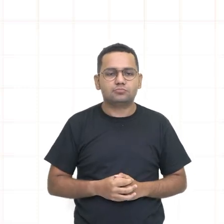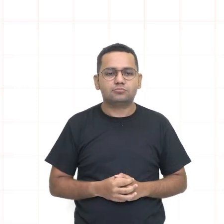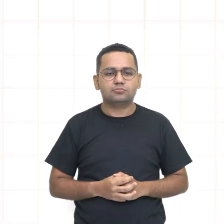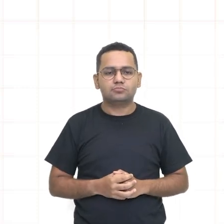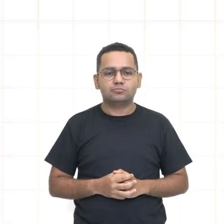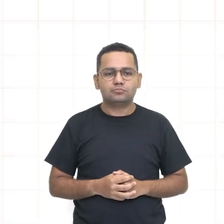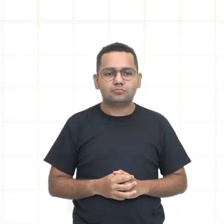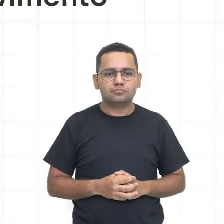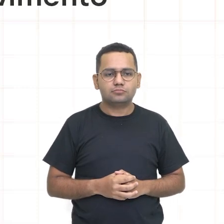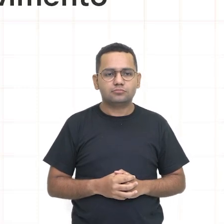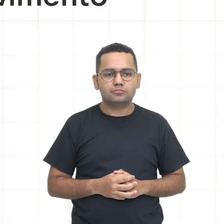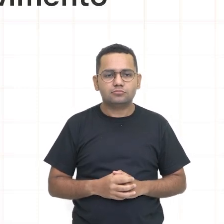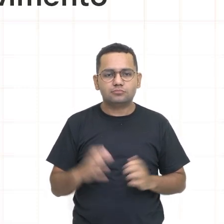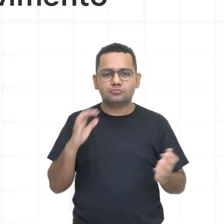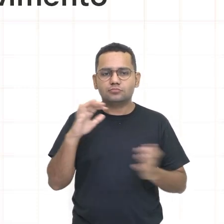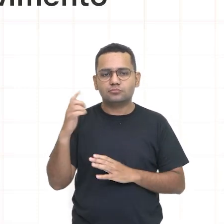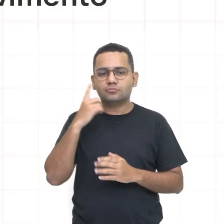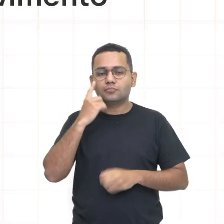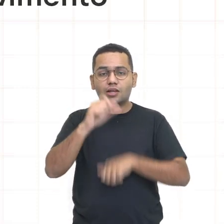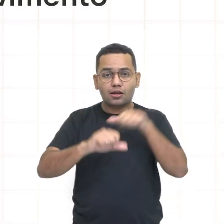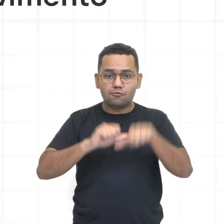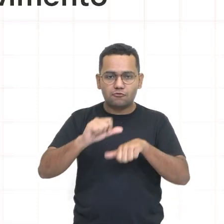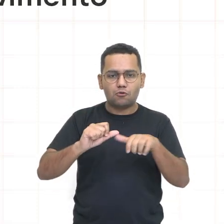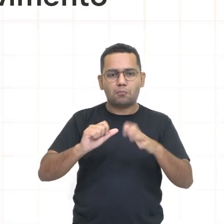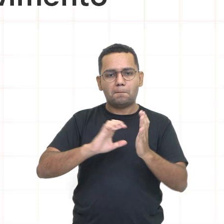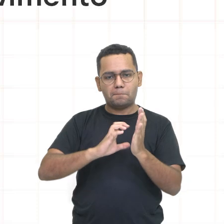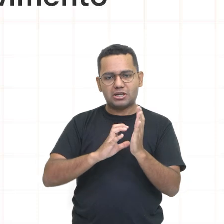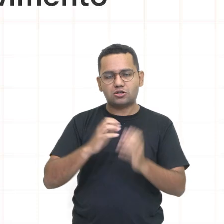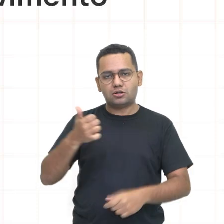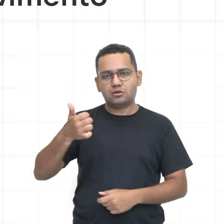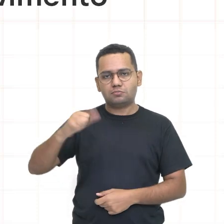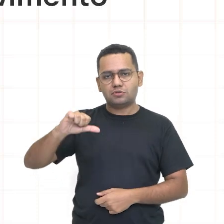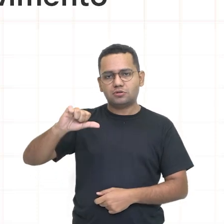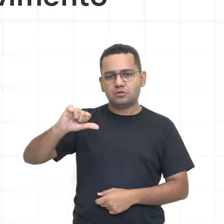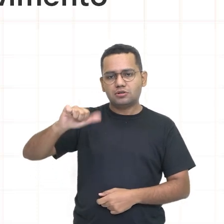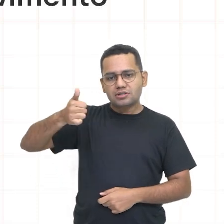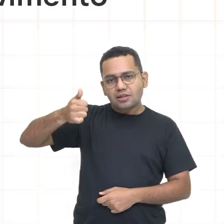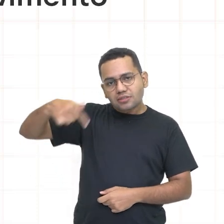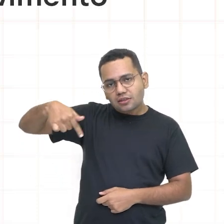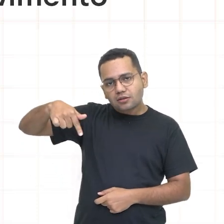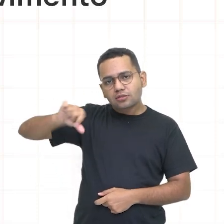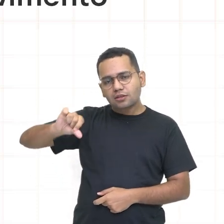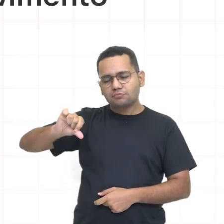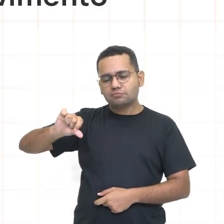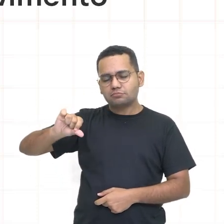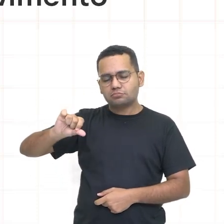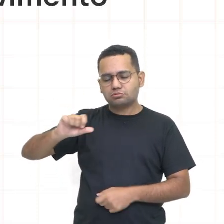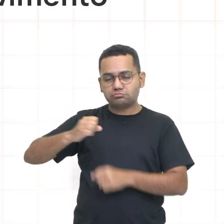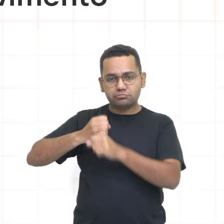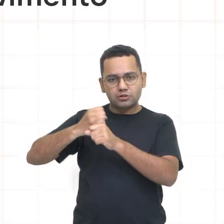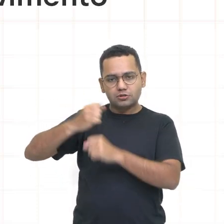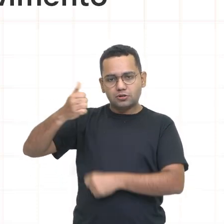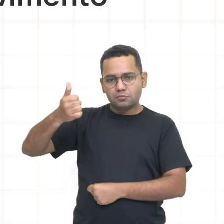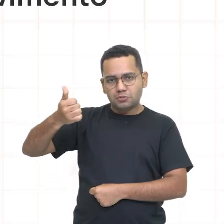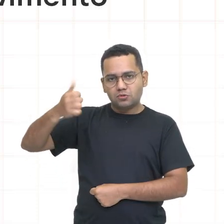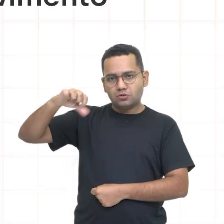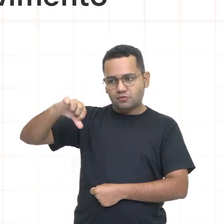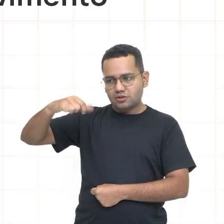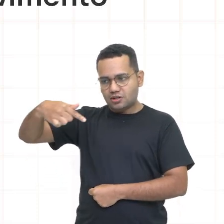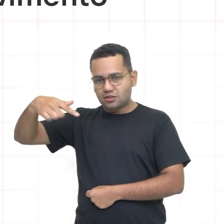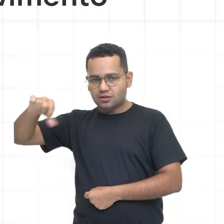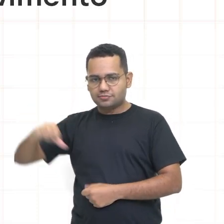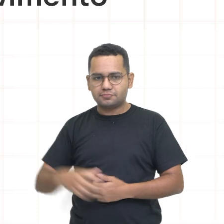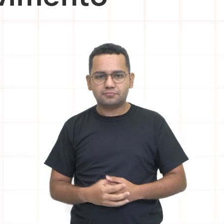reforma partidária em 1979. O que vai dizer essa reforma? Vai extinguir